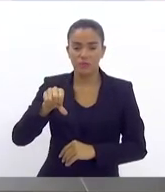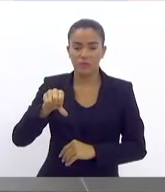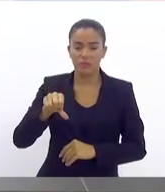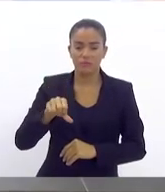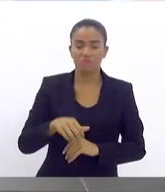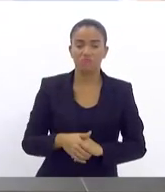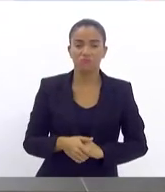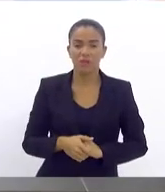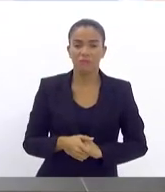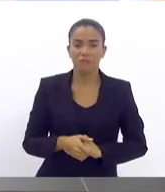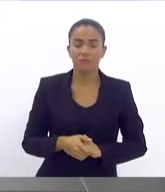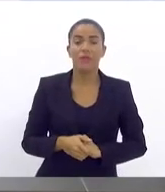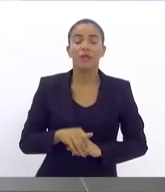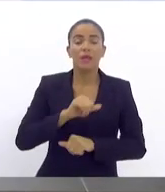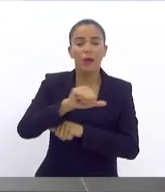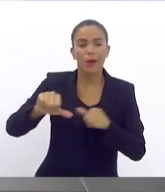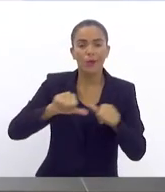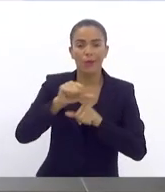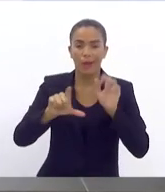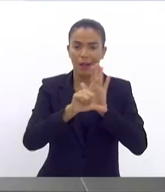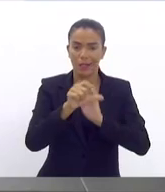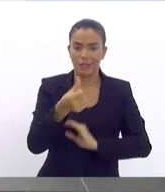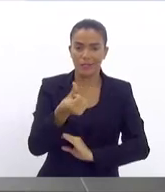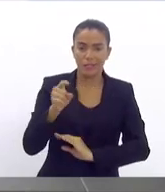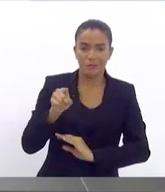Renato Machado, que altera a lei número